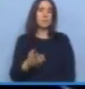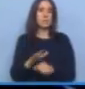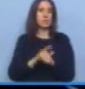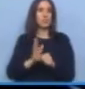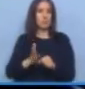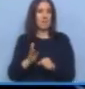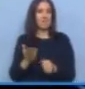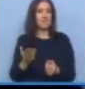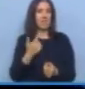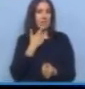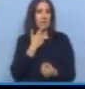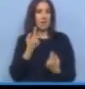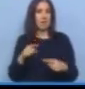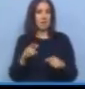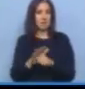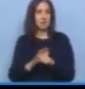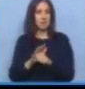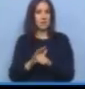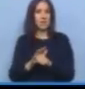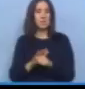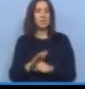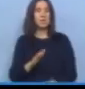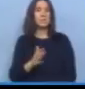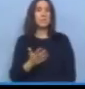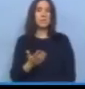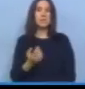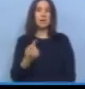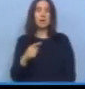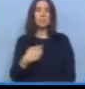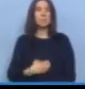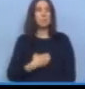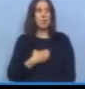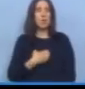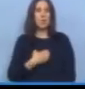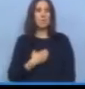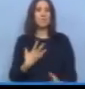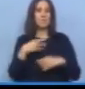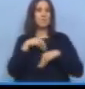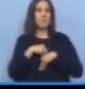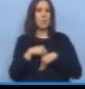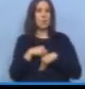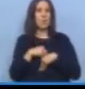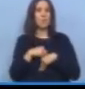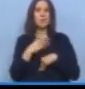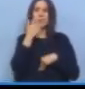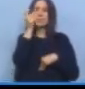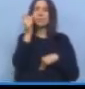situações todas, não é? Nestas situações. E têm o sentido de uma